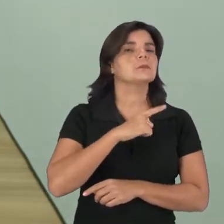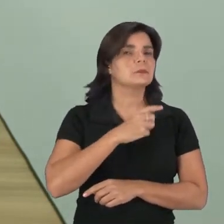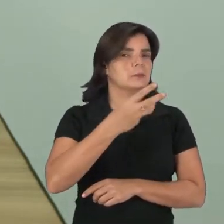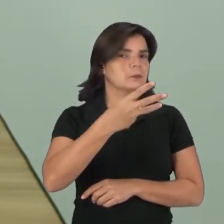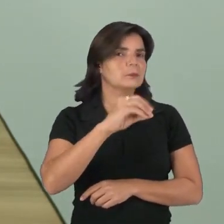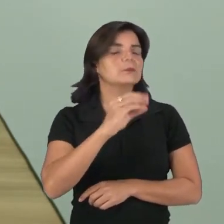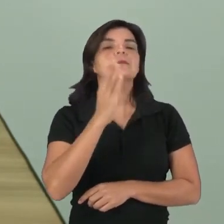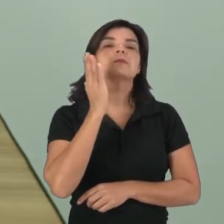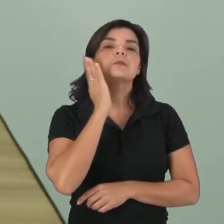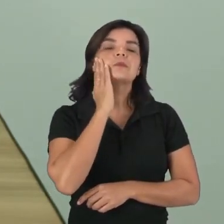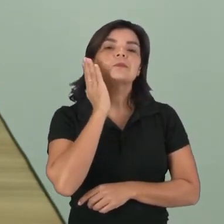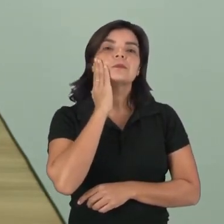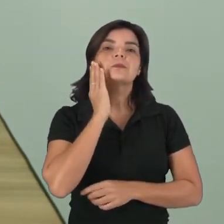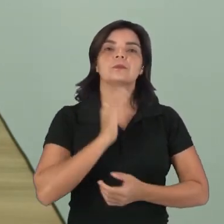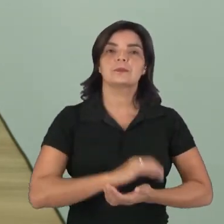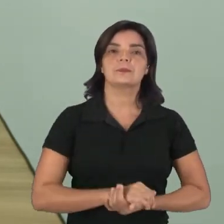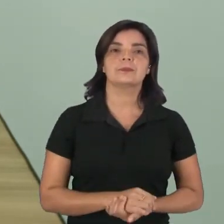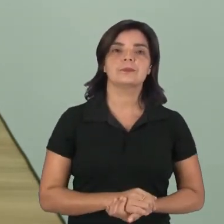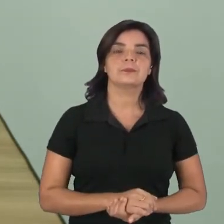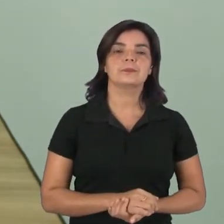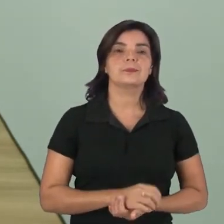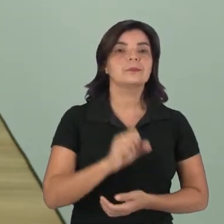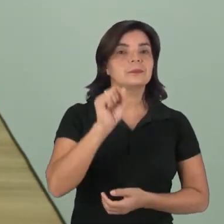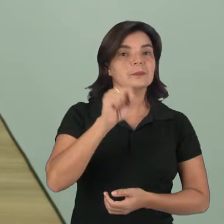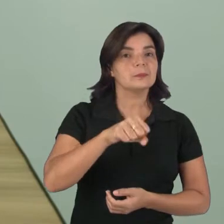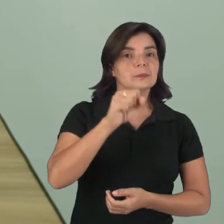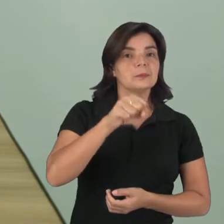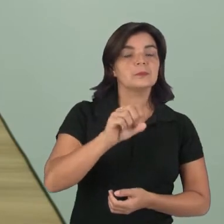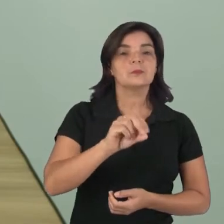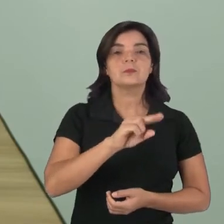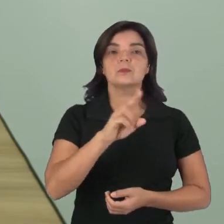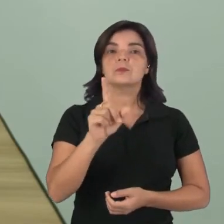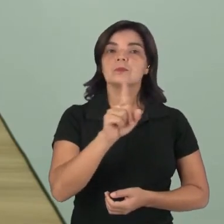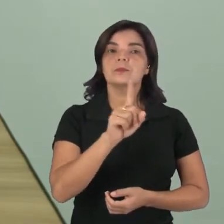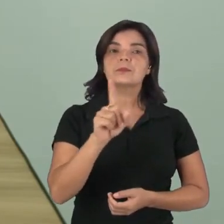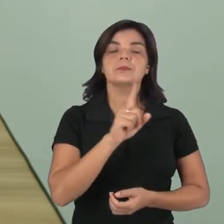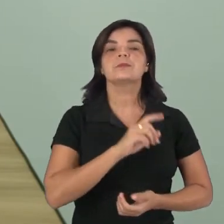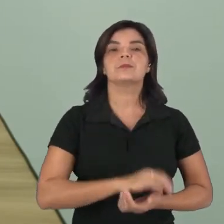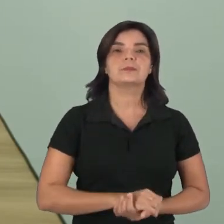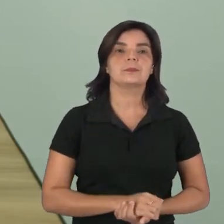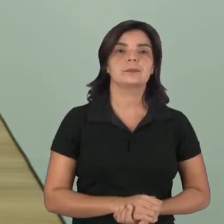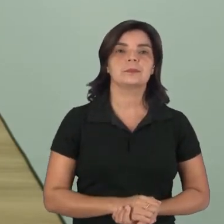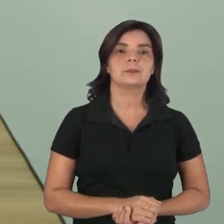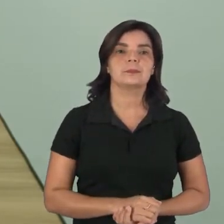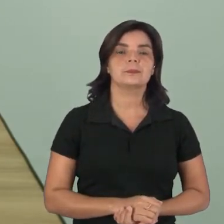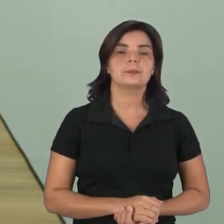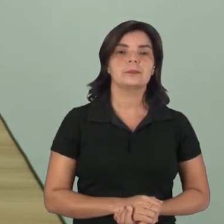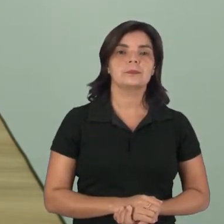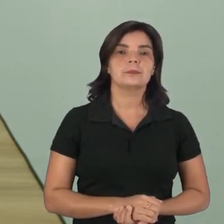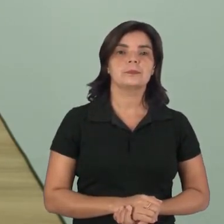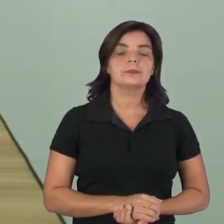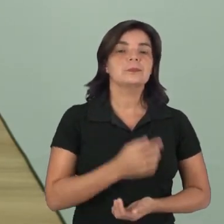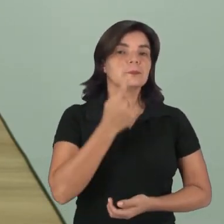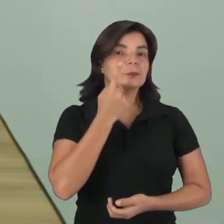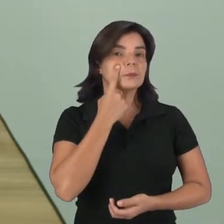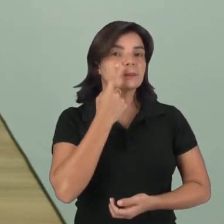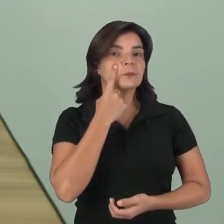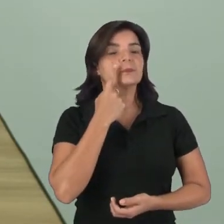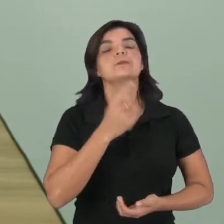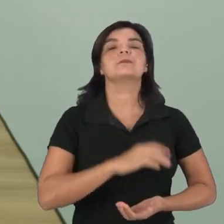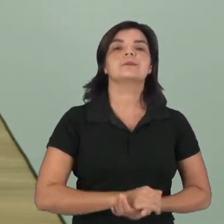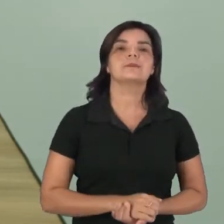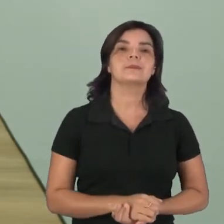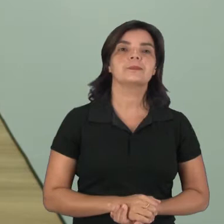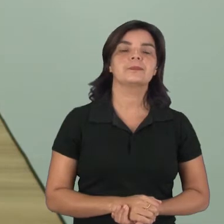têm 30 dias é sim ou não vamos